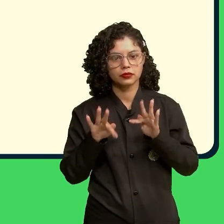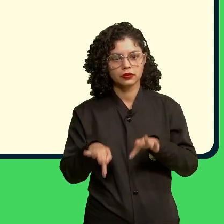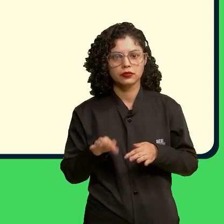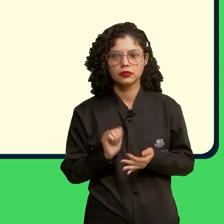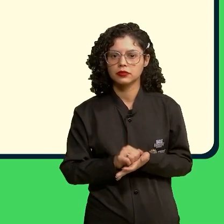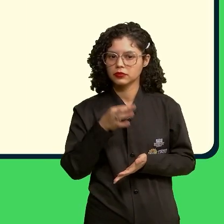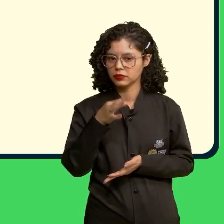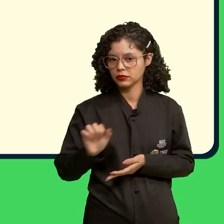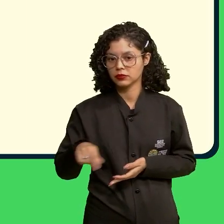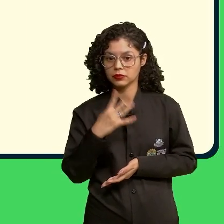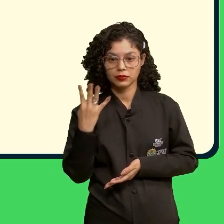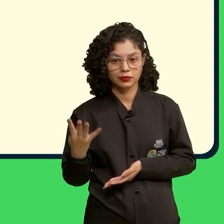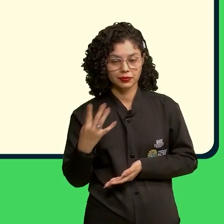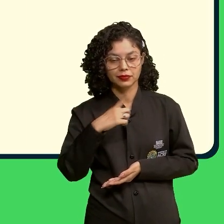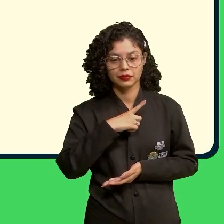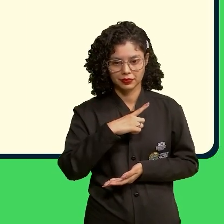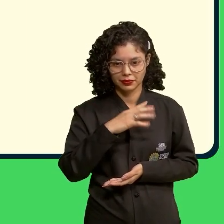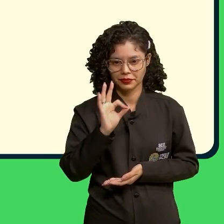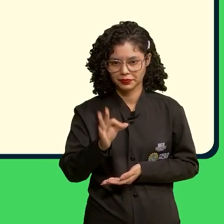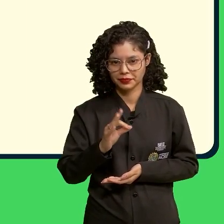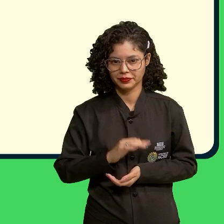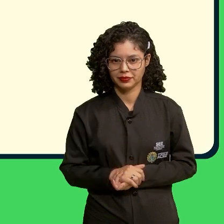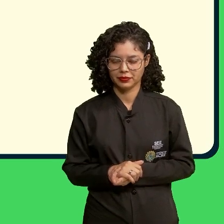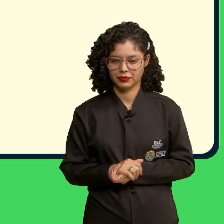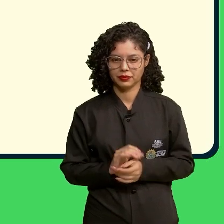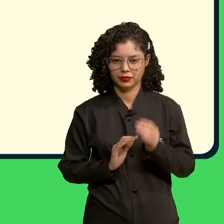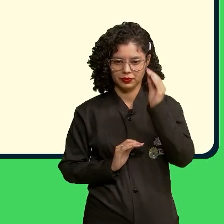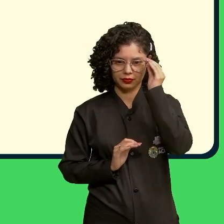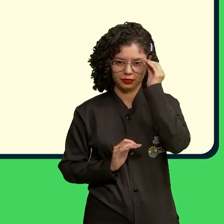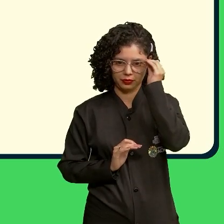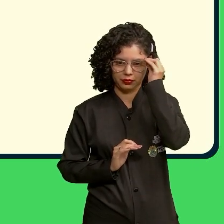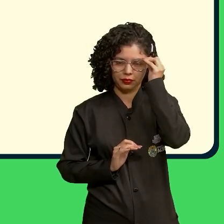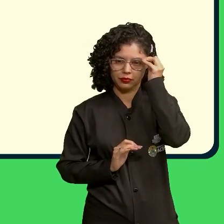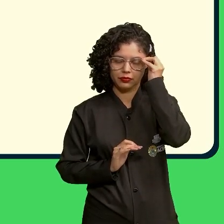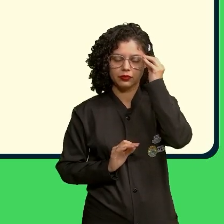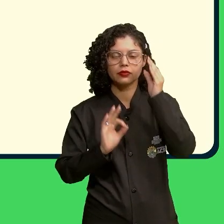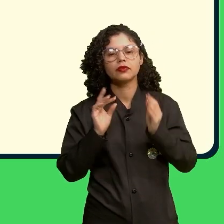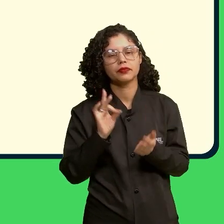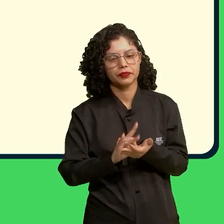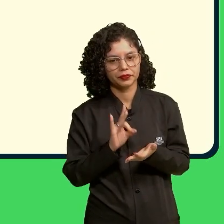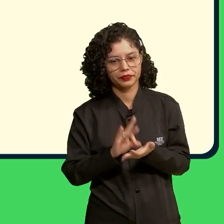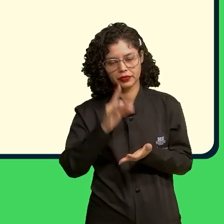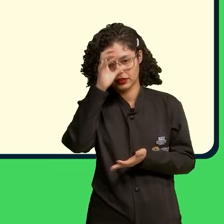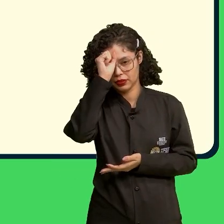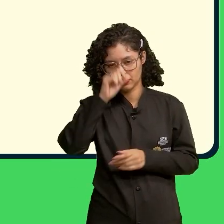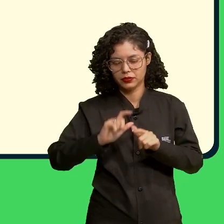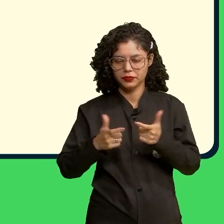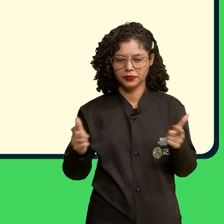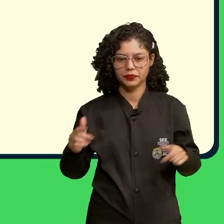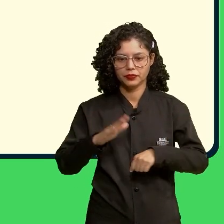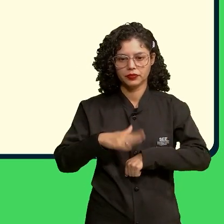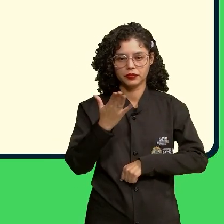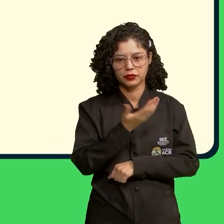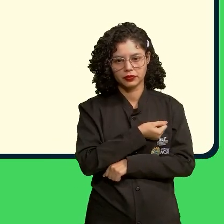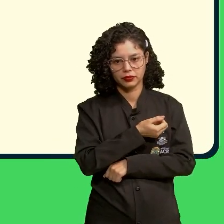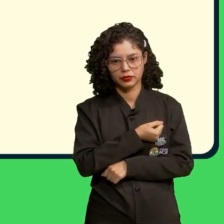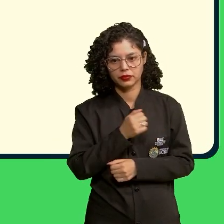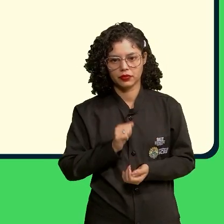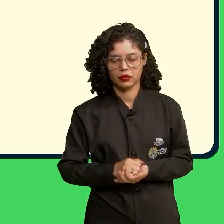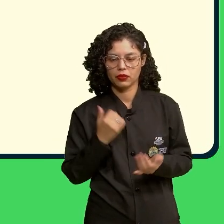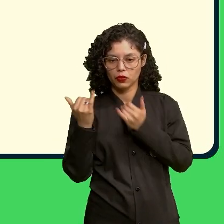você contabiliza os seus acertos para ver se você conseguiu realmente aprender o maior número, né,